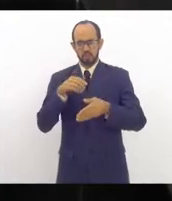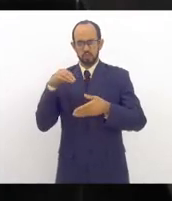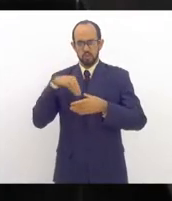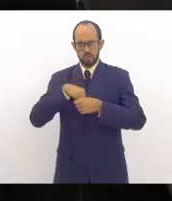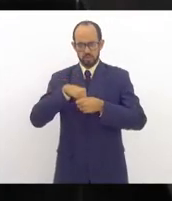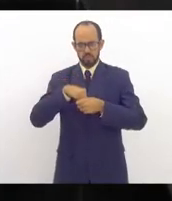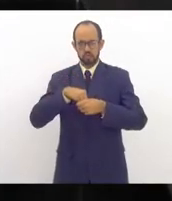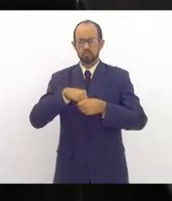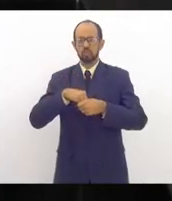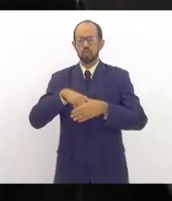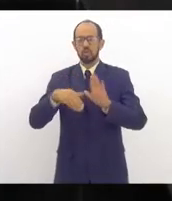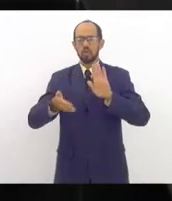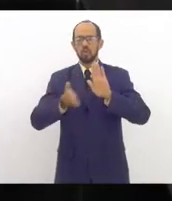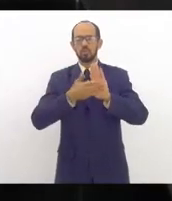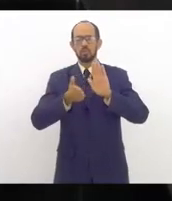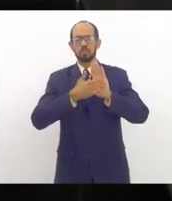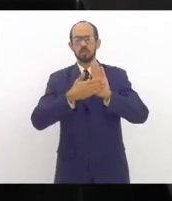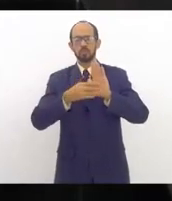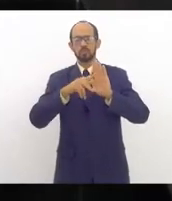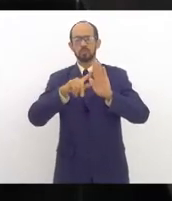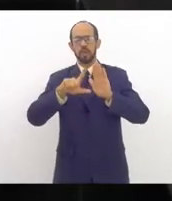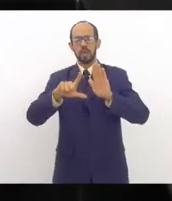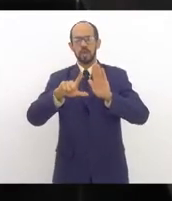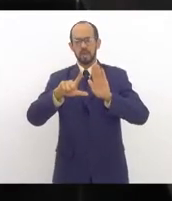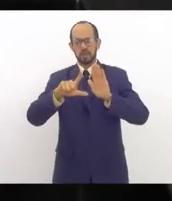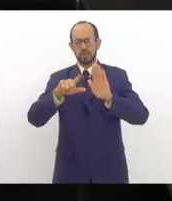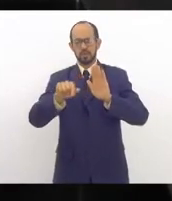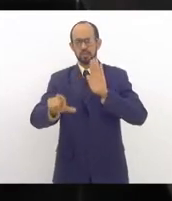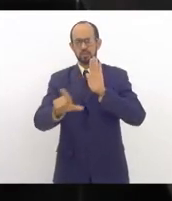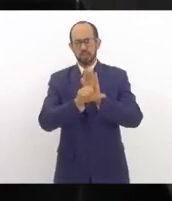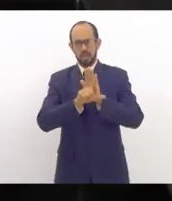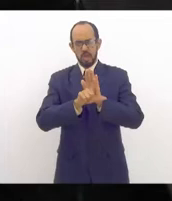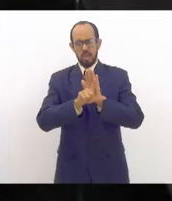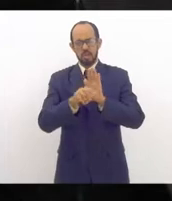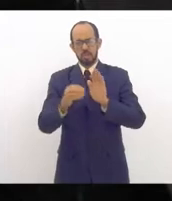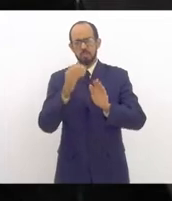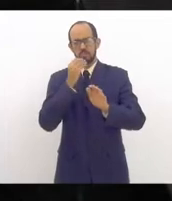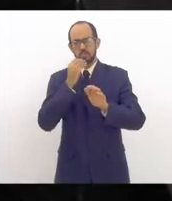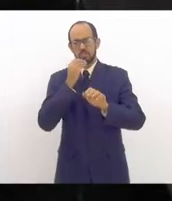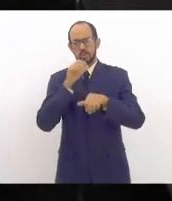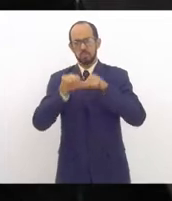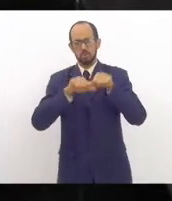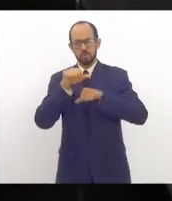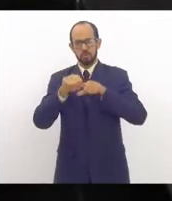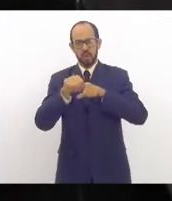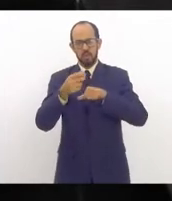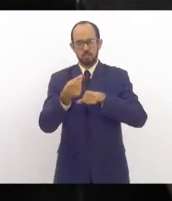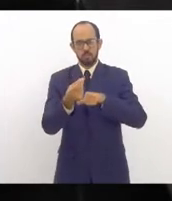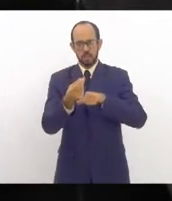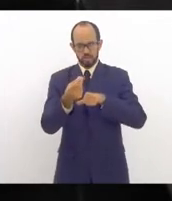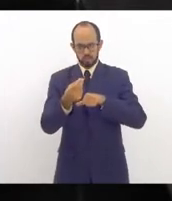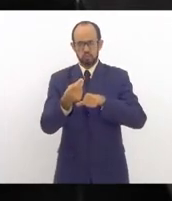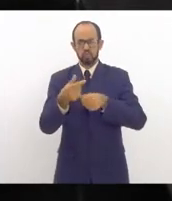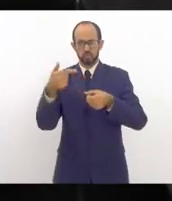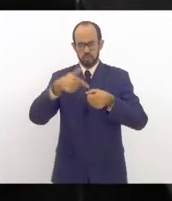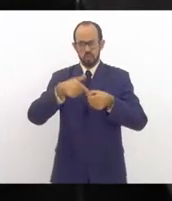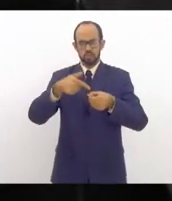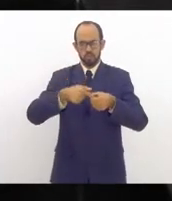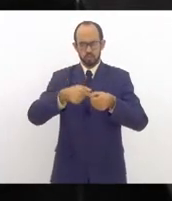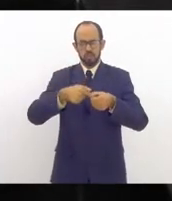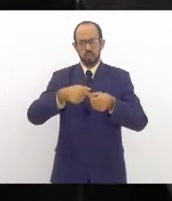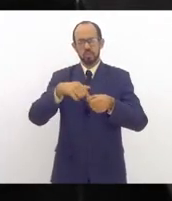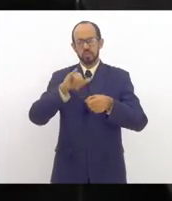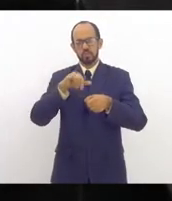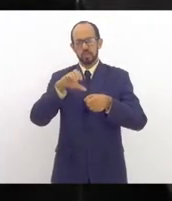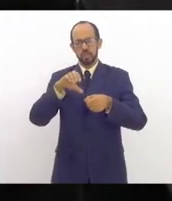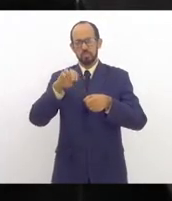do projeto de lei que poderia de alguma forma modificar o preço do combustível alíquota do